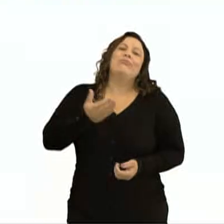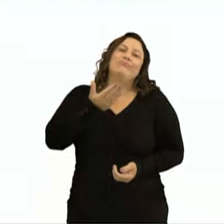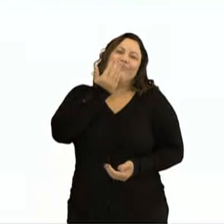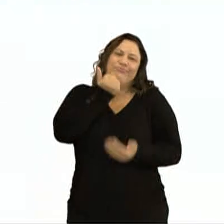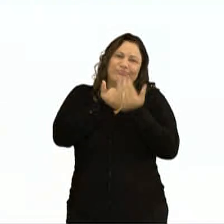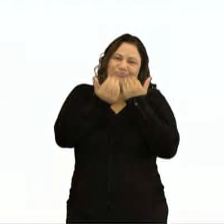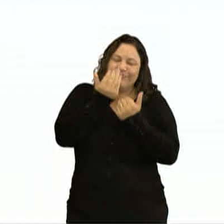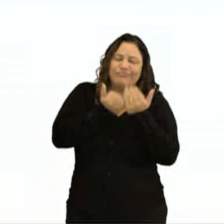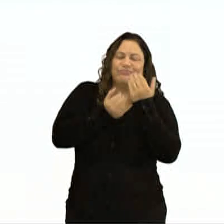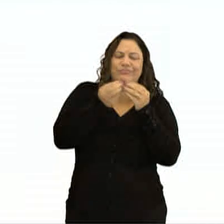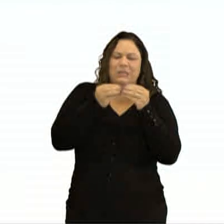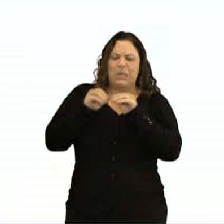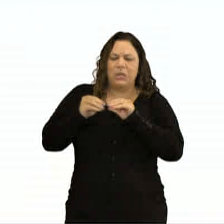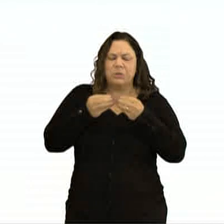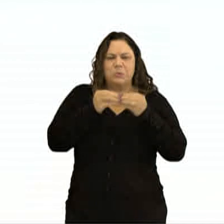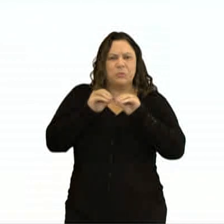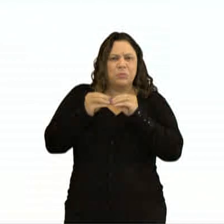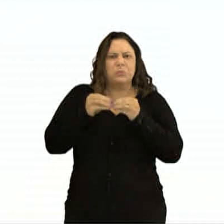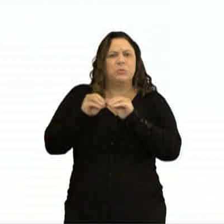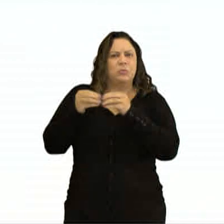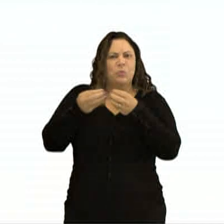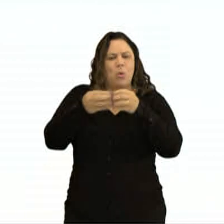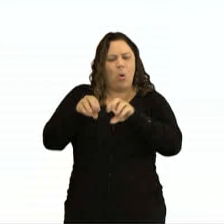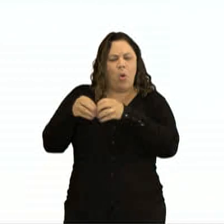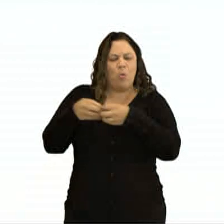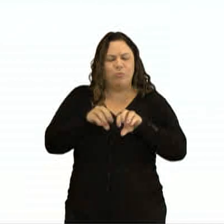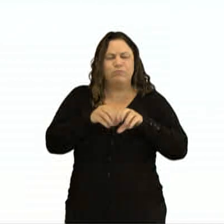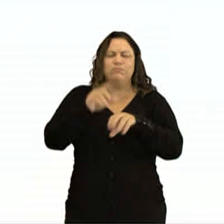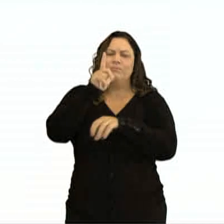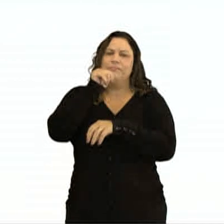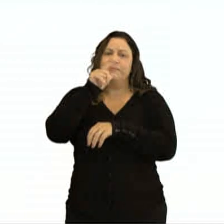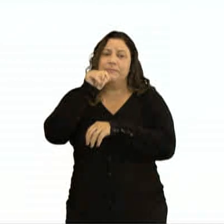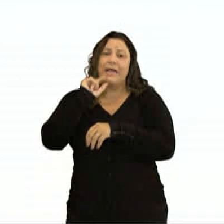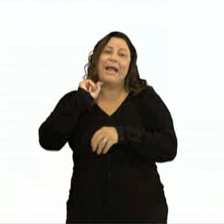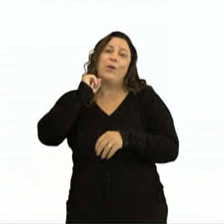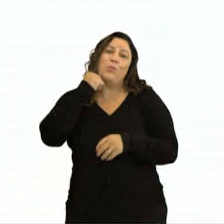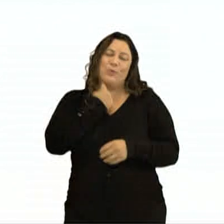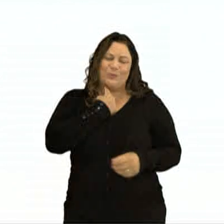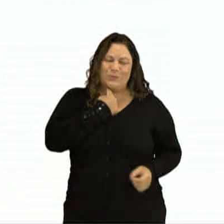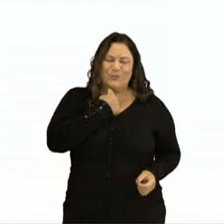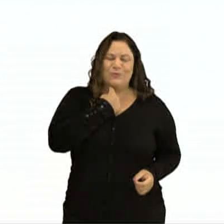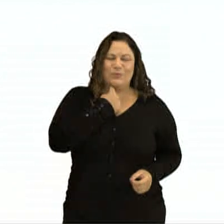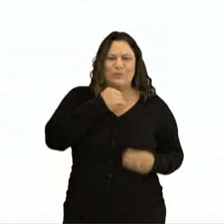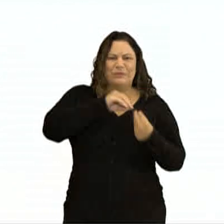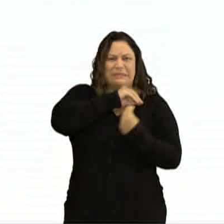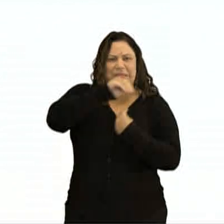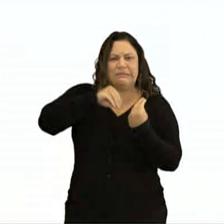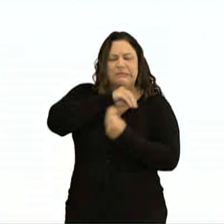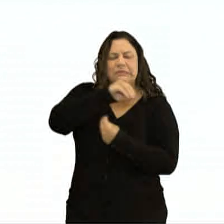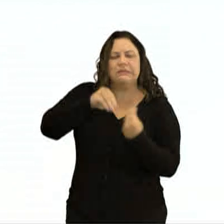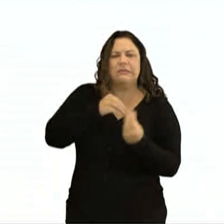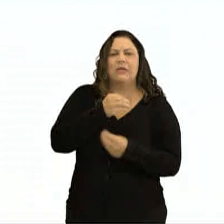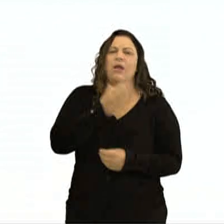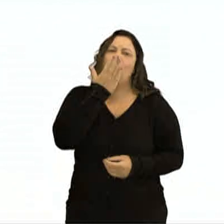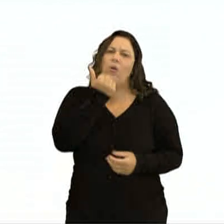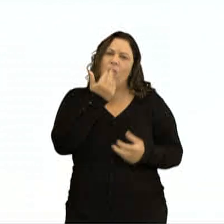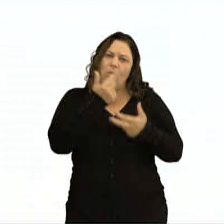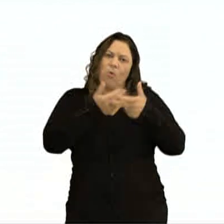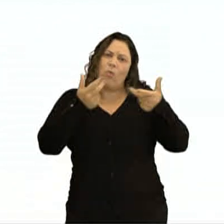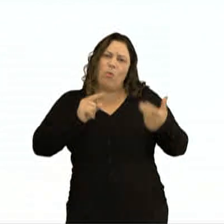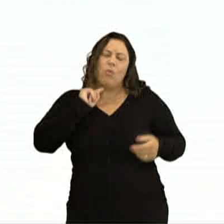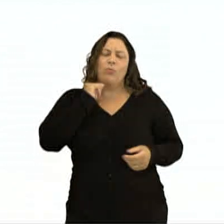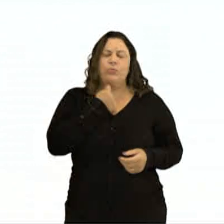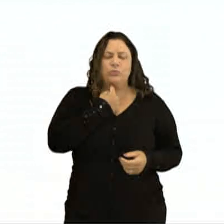do nematóide, geralmente por água contaminada ou nos alimentos contaminados. O indivíduo contaminado pelo verme